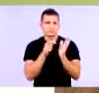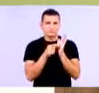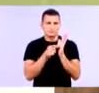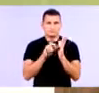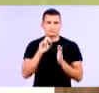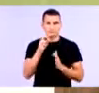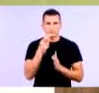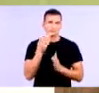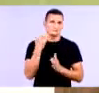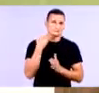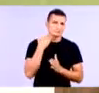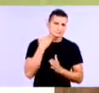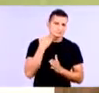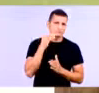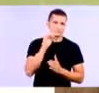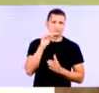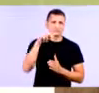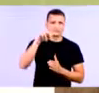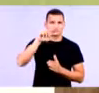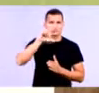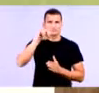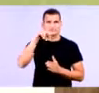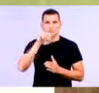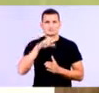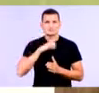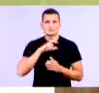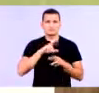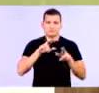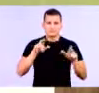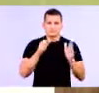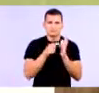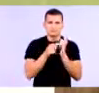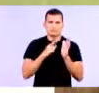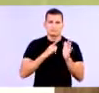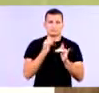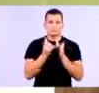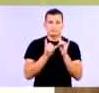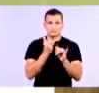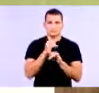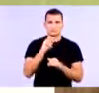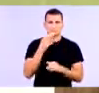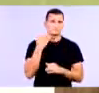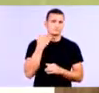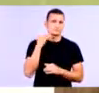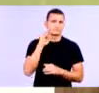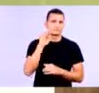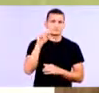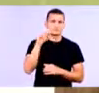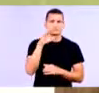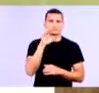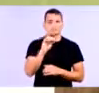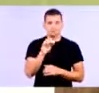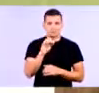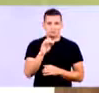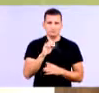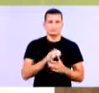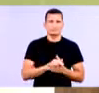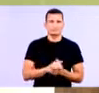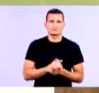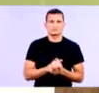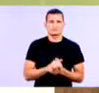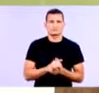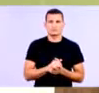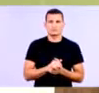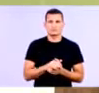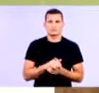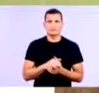online. Enfim, são várias ferramentas aí que a gente tem na internet, ou até mesmo na conta bancária física mesmo, sem ser pela internet. A